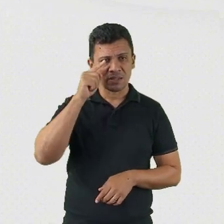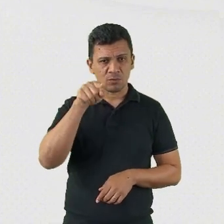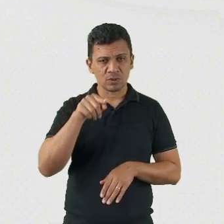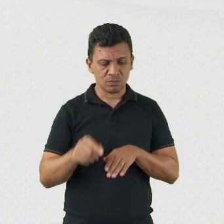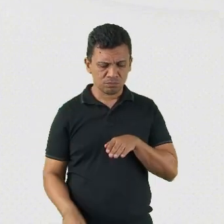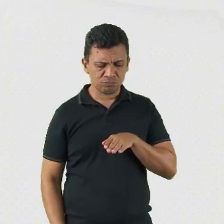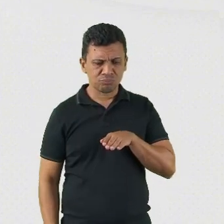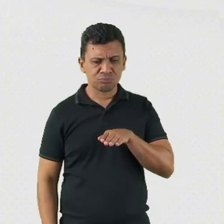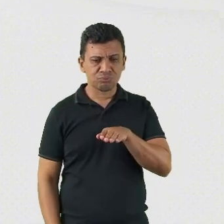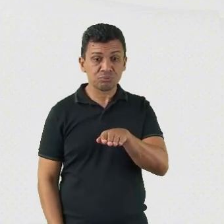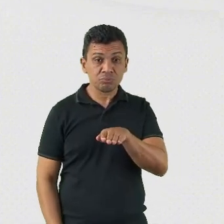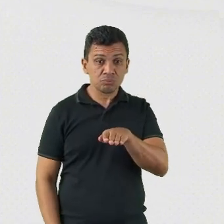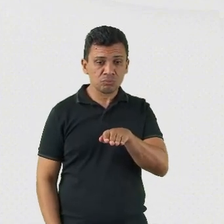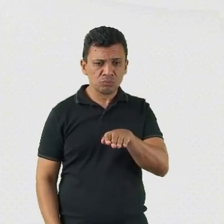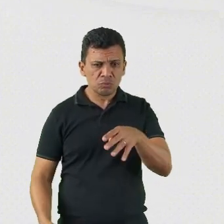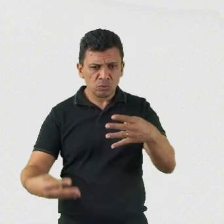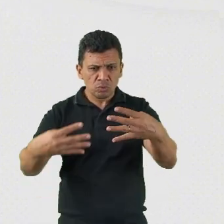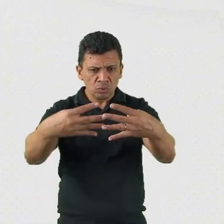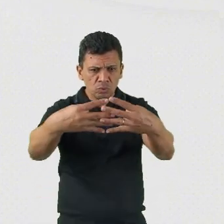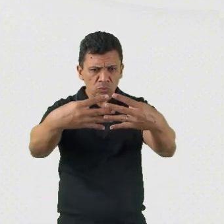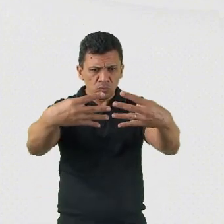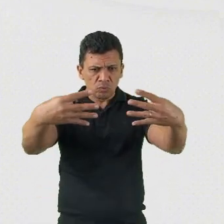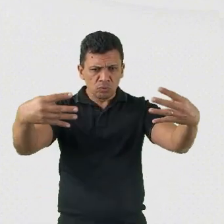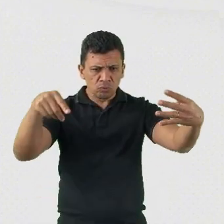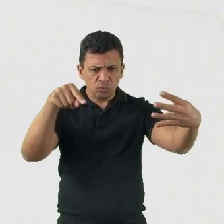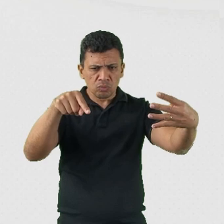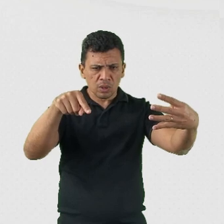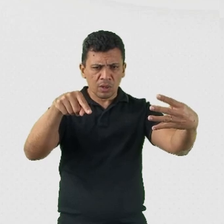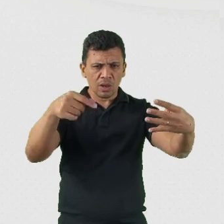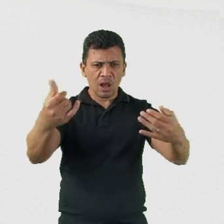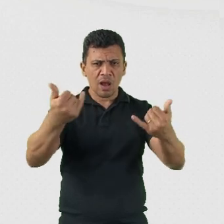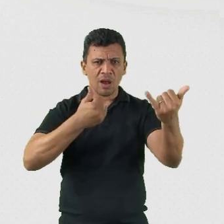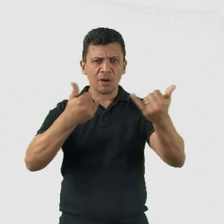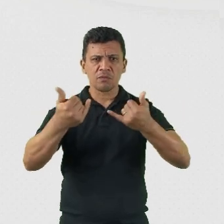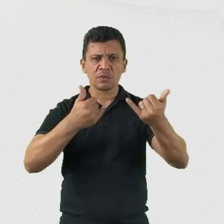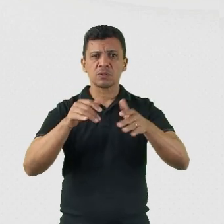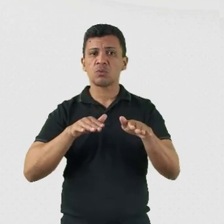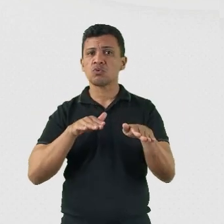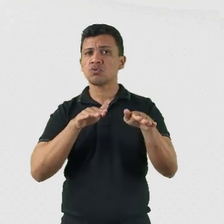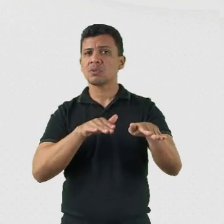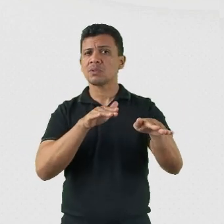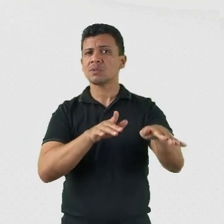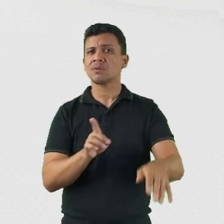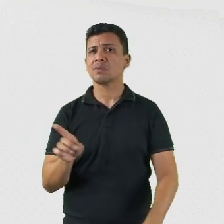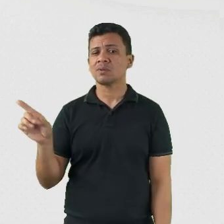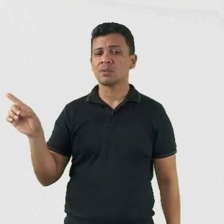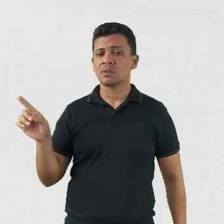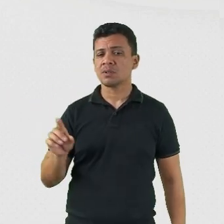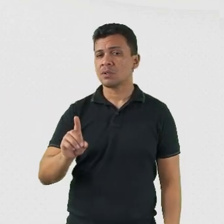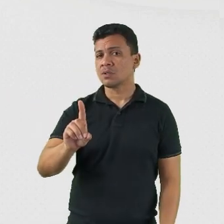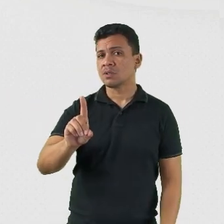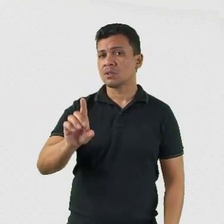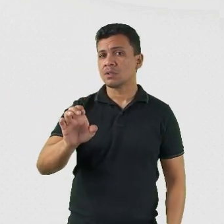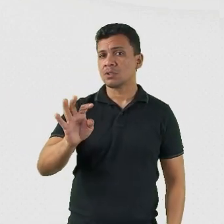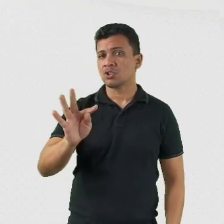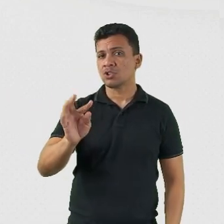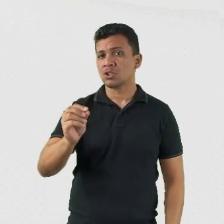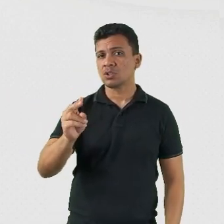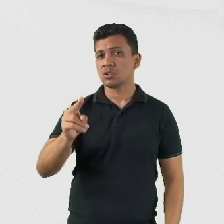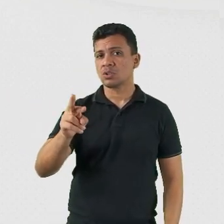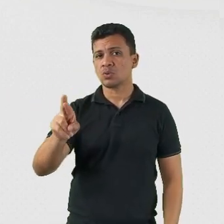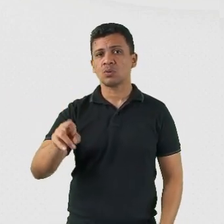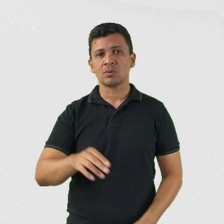E aí você encontra esse tipo de sinalização de trânsito aqui. O que seria esse detour? Faz